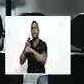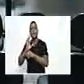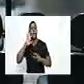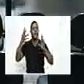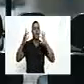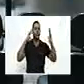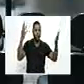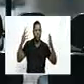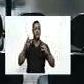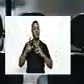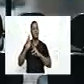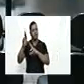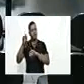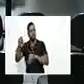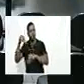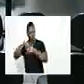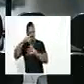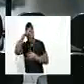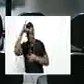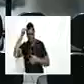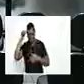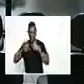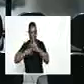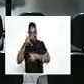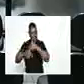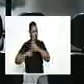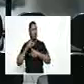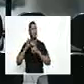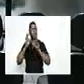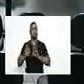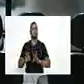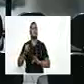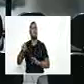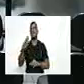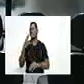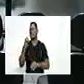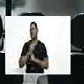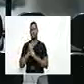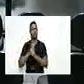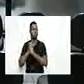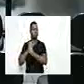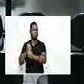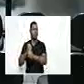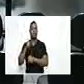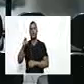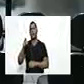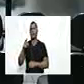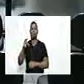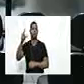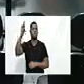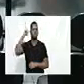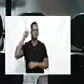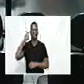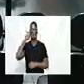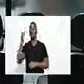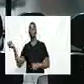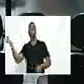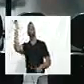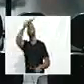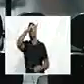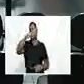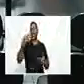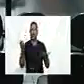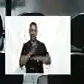é dele também é da turma da prefeitura que veste a camisa já tem 30 anos é da época que jogava lixo para cima do caminhão